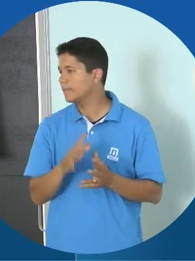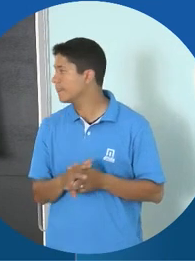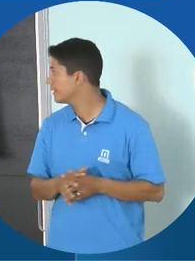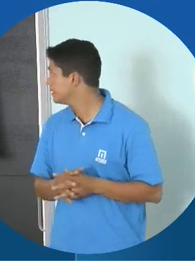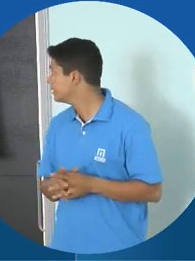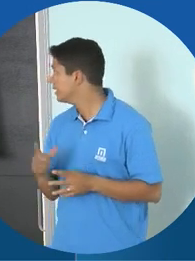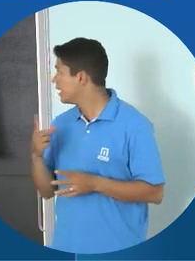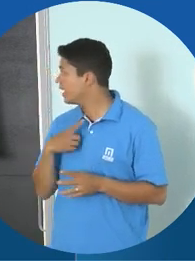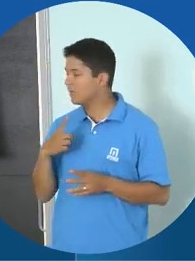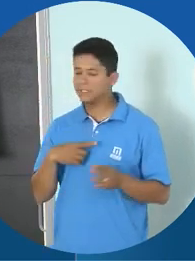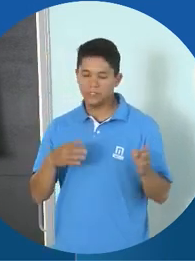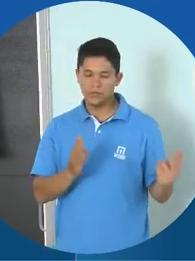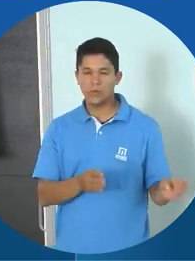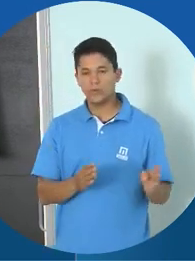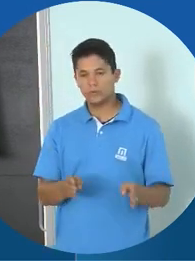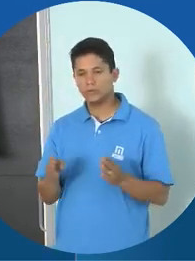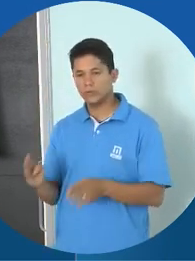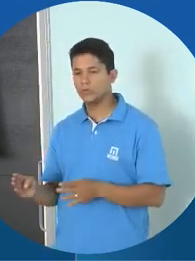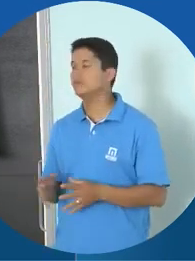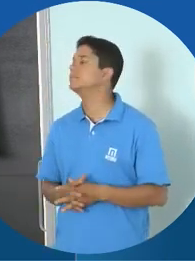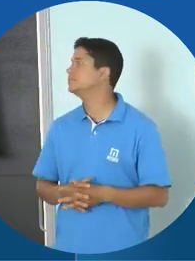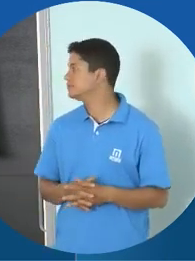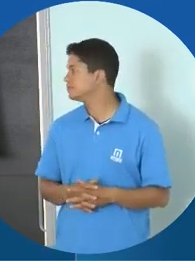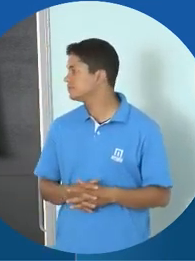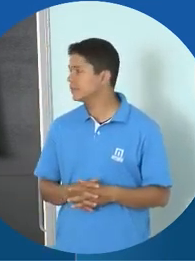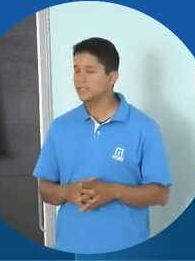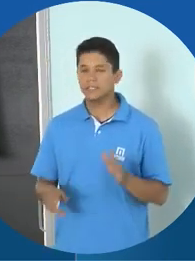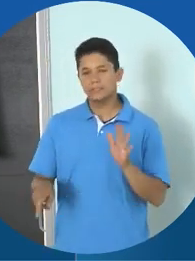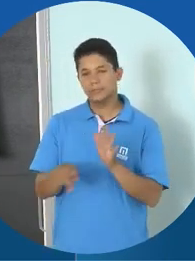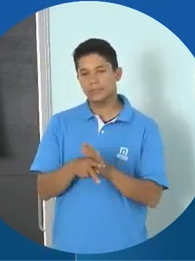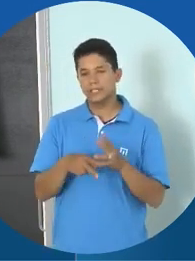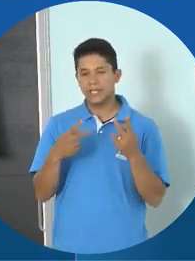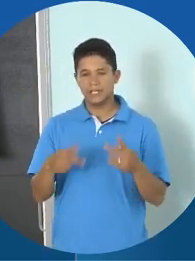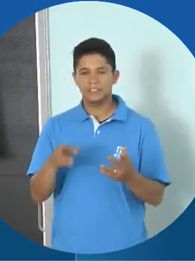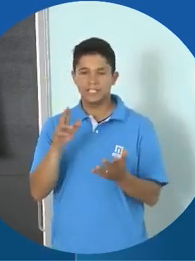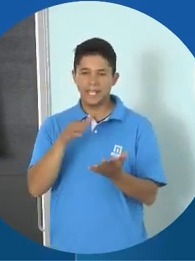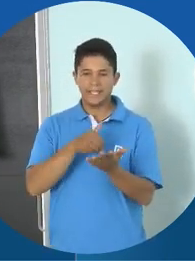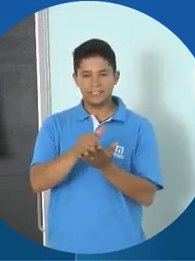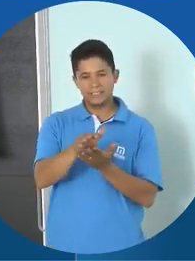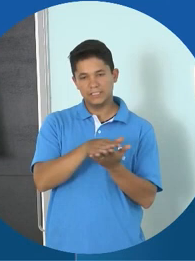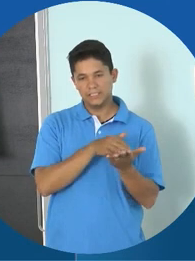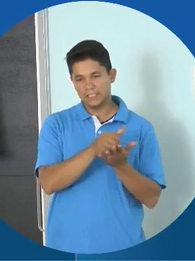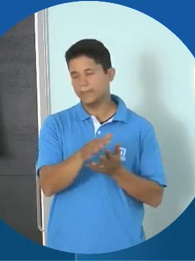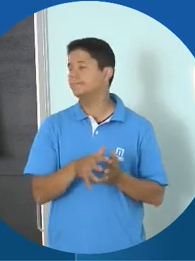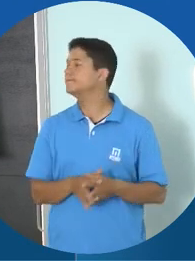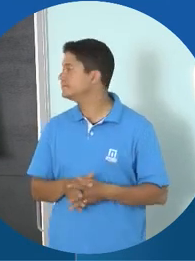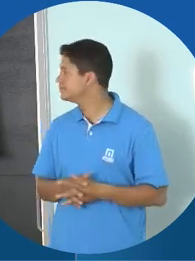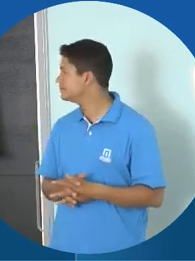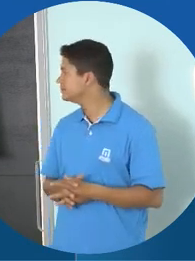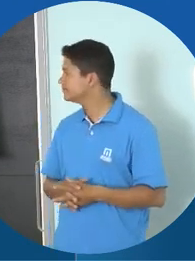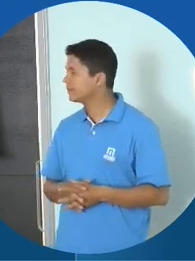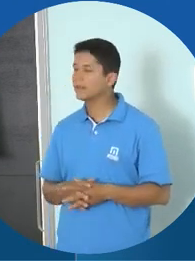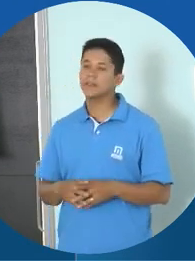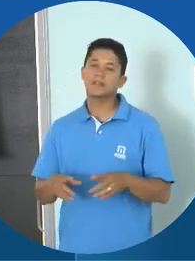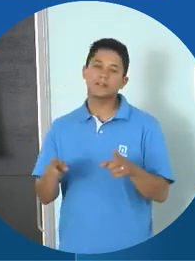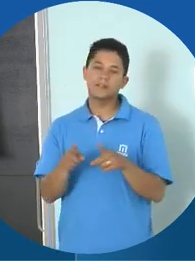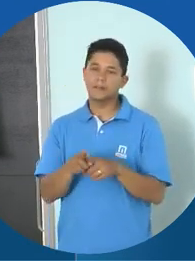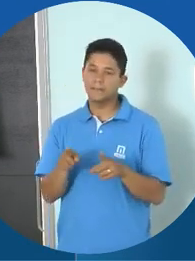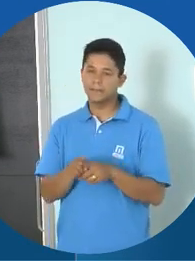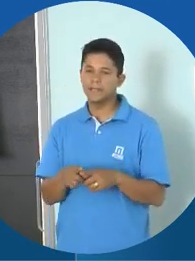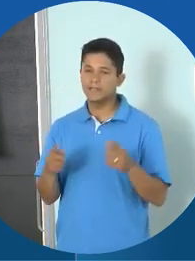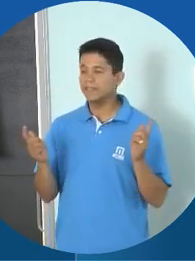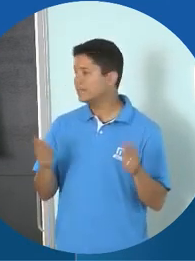existe esse controle realmente das propriedades da resina, e existe a